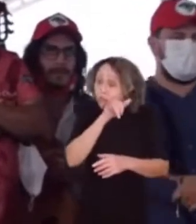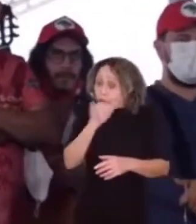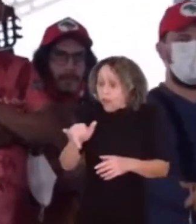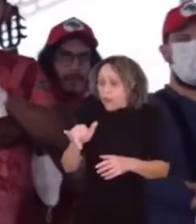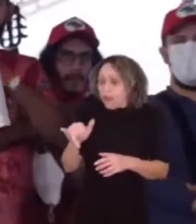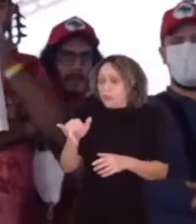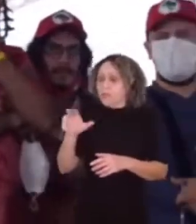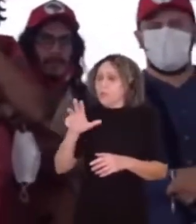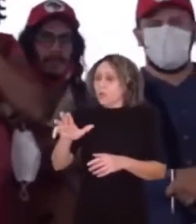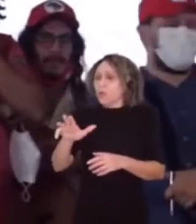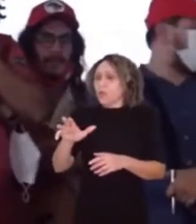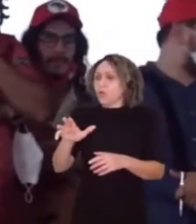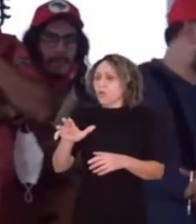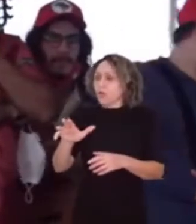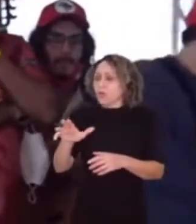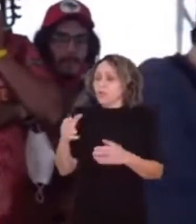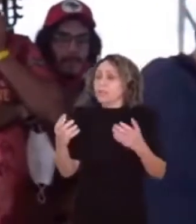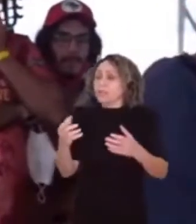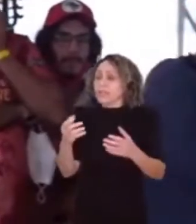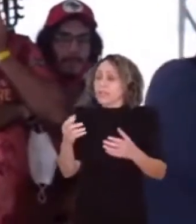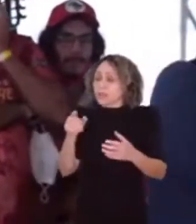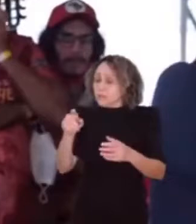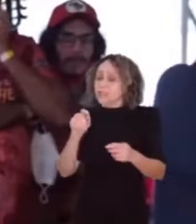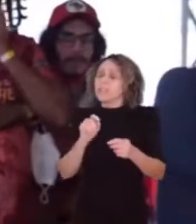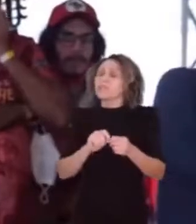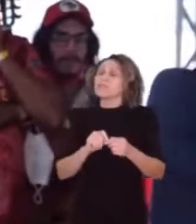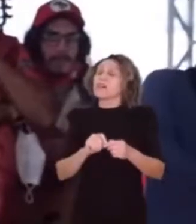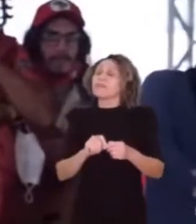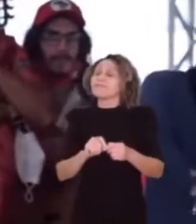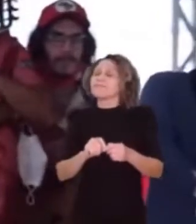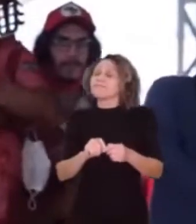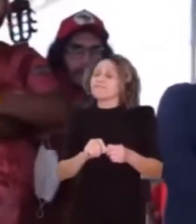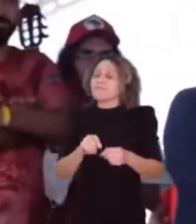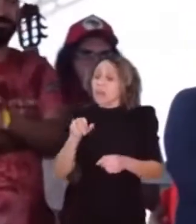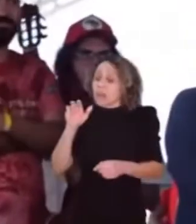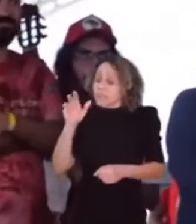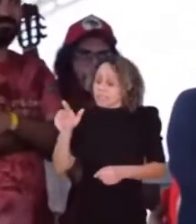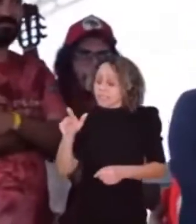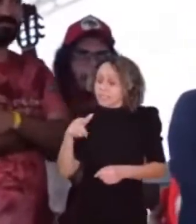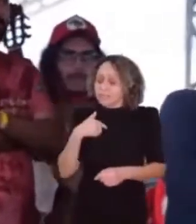Então, queria aproveitar a oportunidade, né,